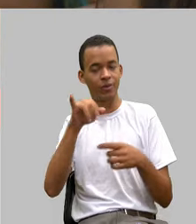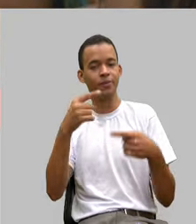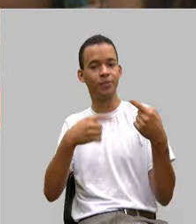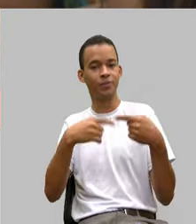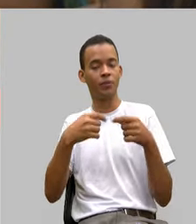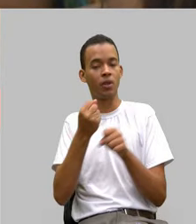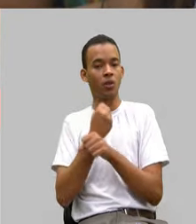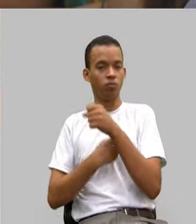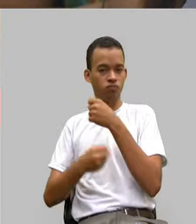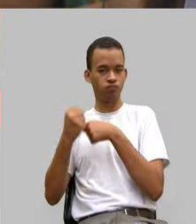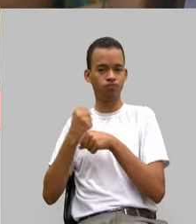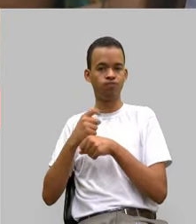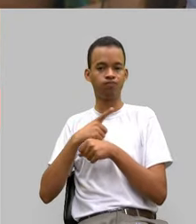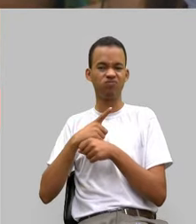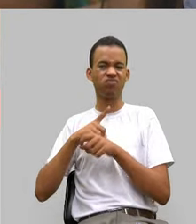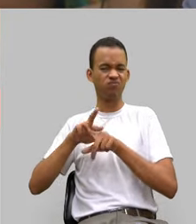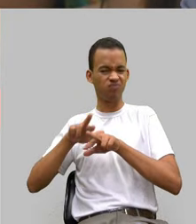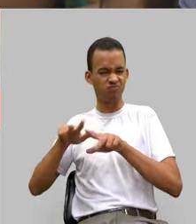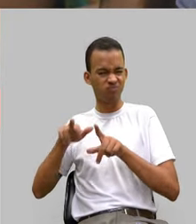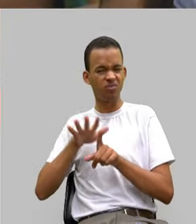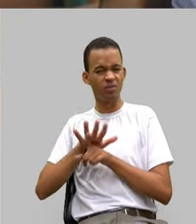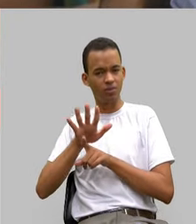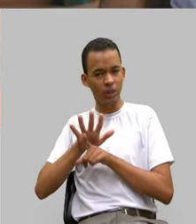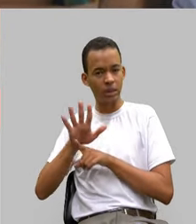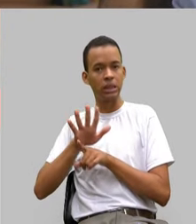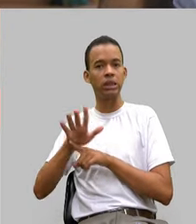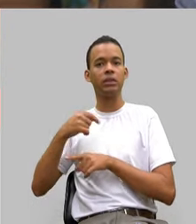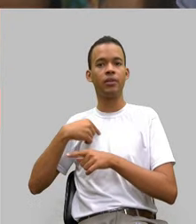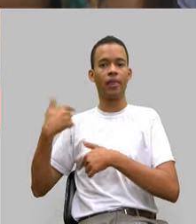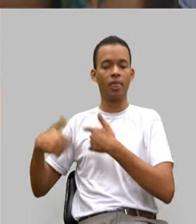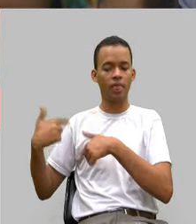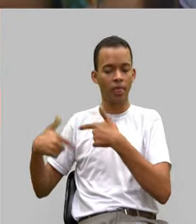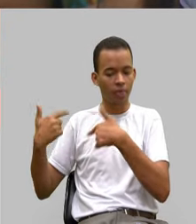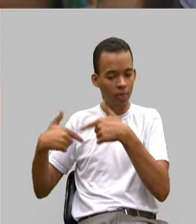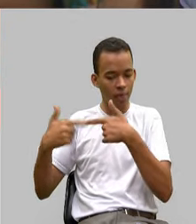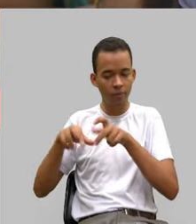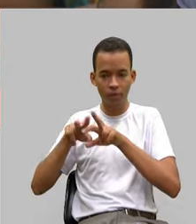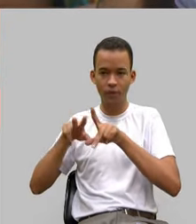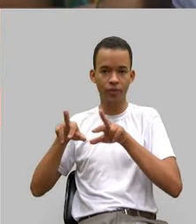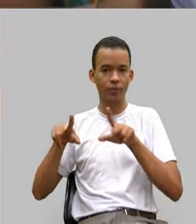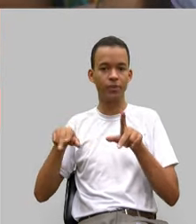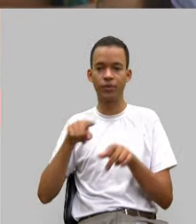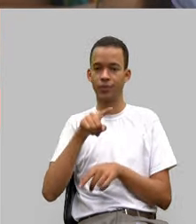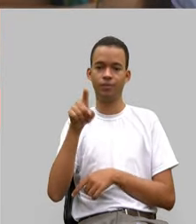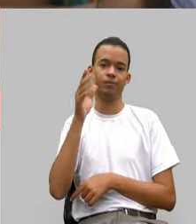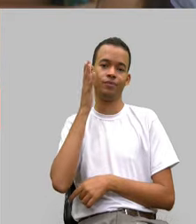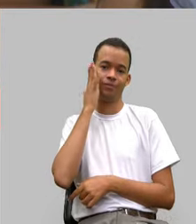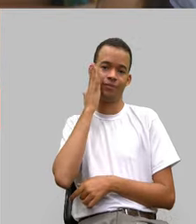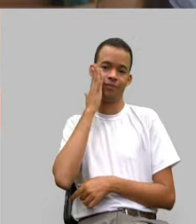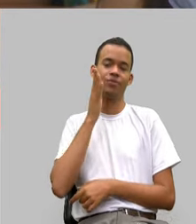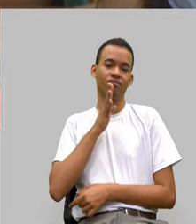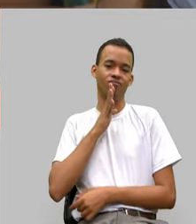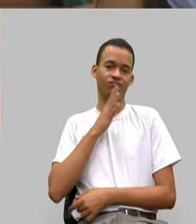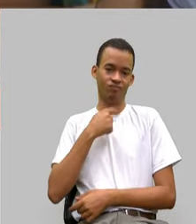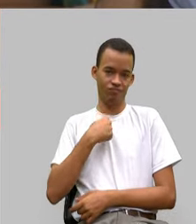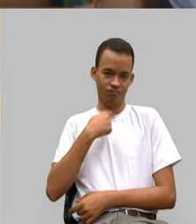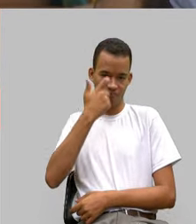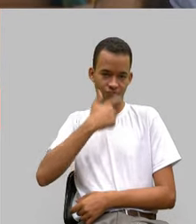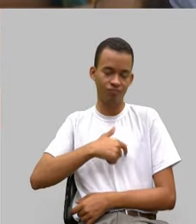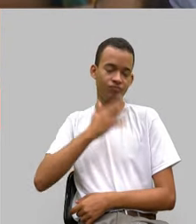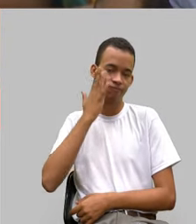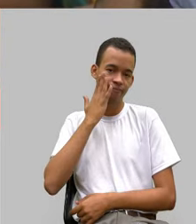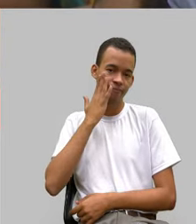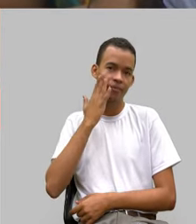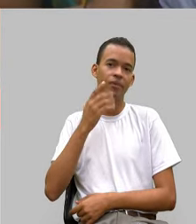várias tarefas que Quem me conhece sabe que eu faço infinitas tarefas ao mesmo tempo né Deputado E aí eu recebi uma turma